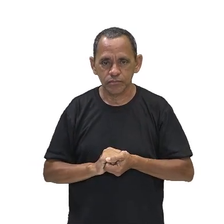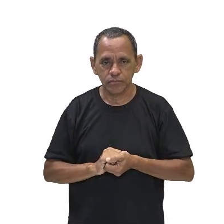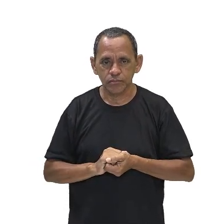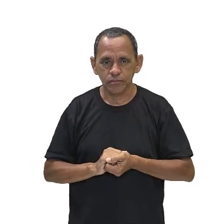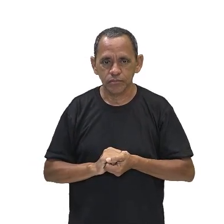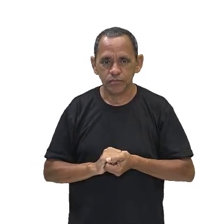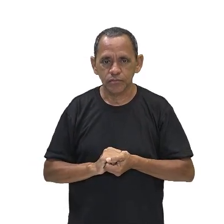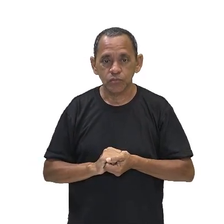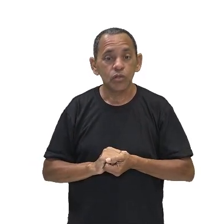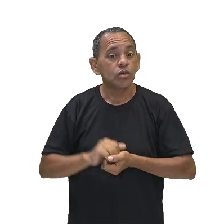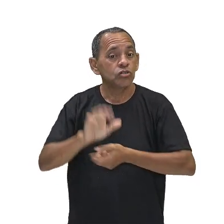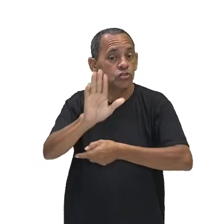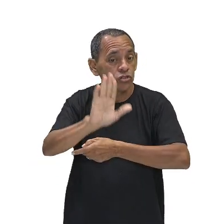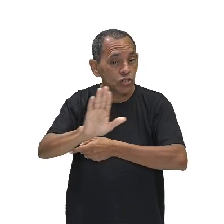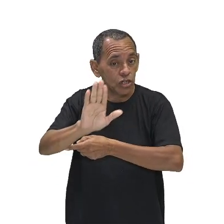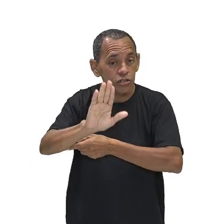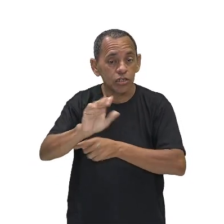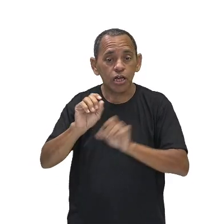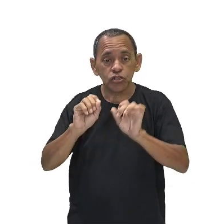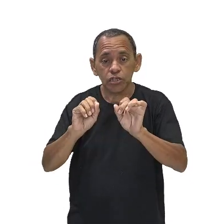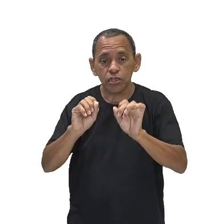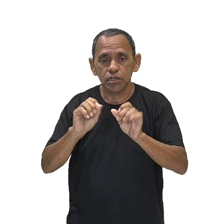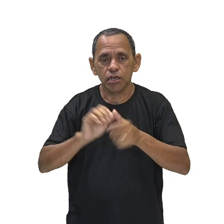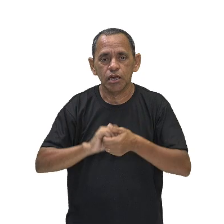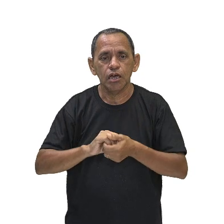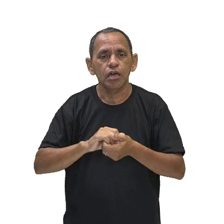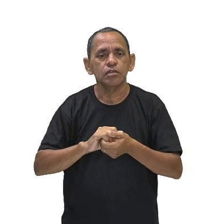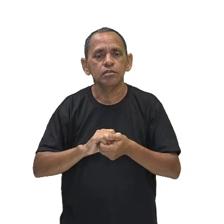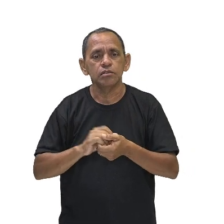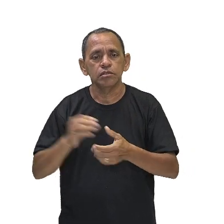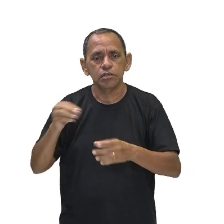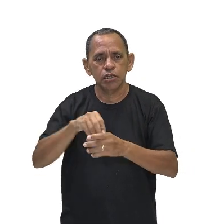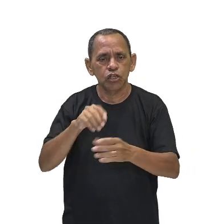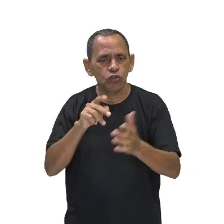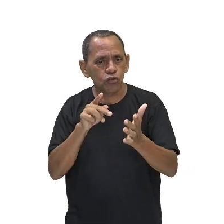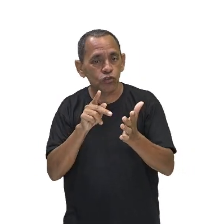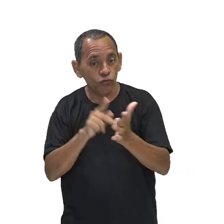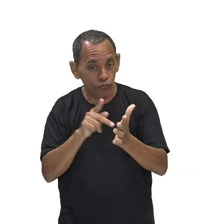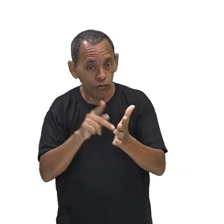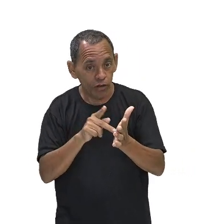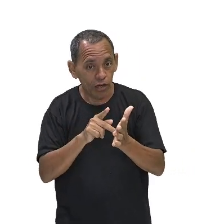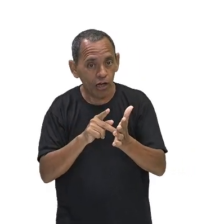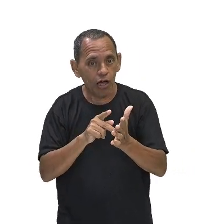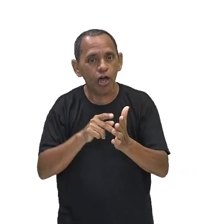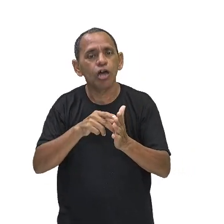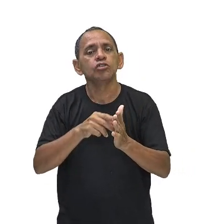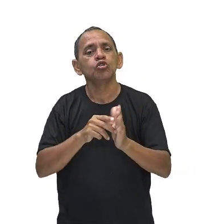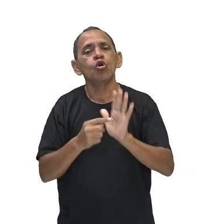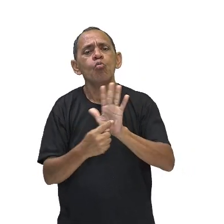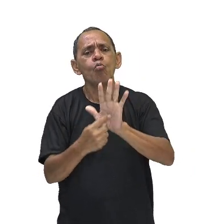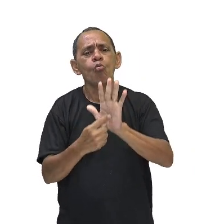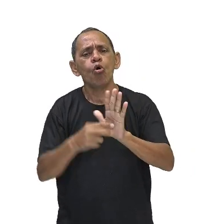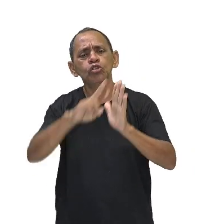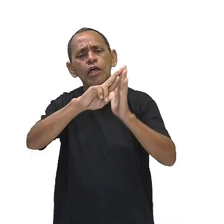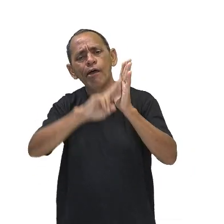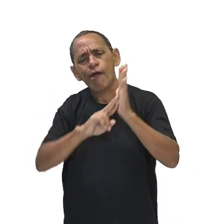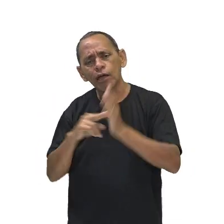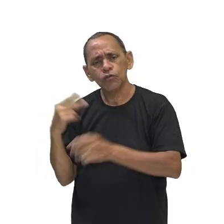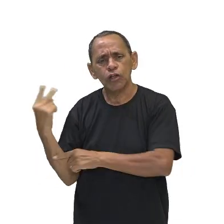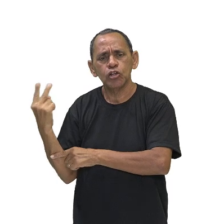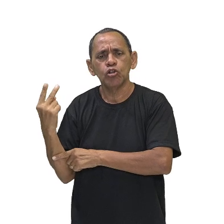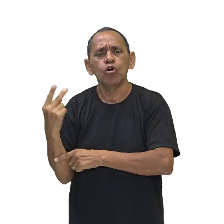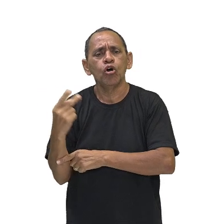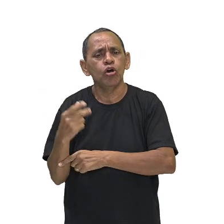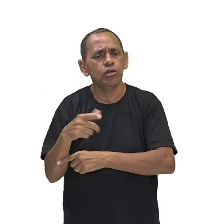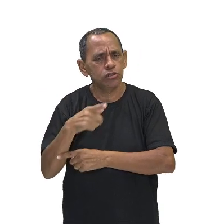porque generalidade, no fato social, expresso em regras e valores, deve ser aplicado